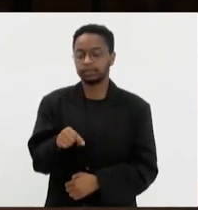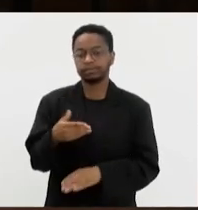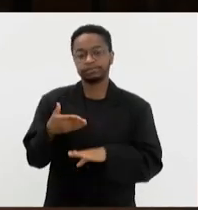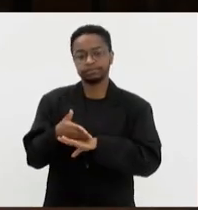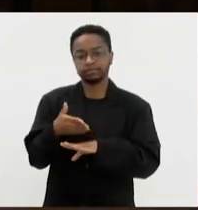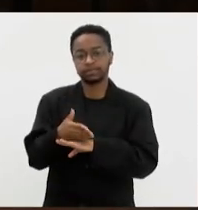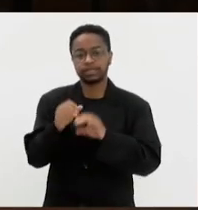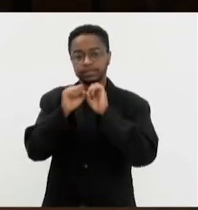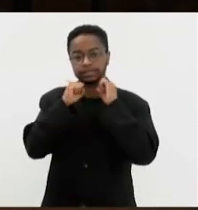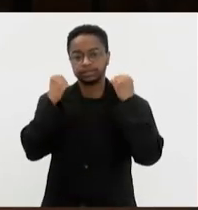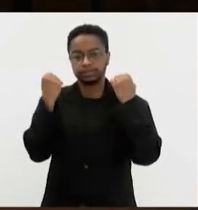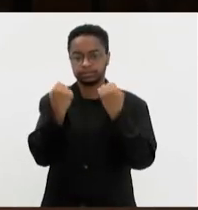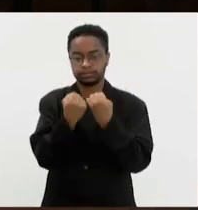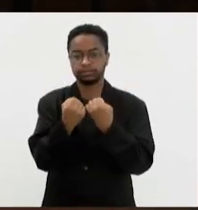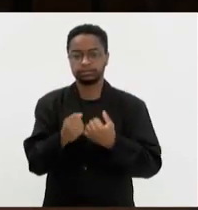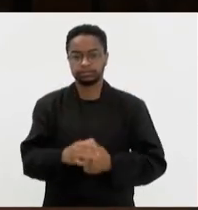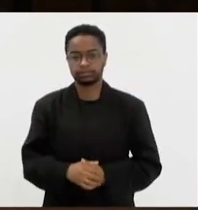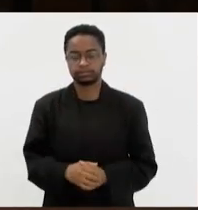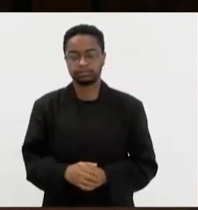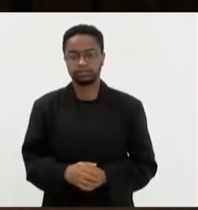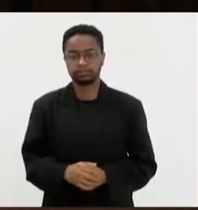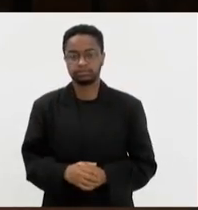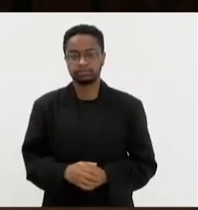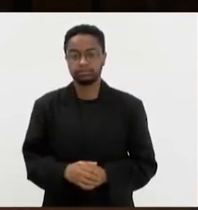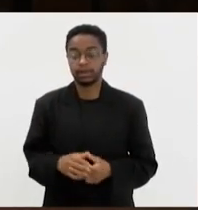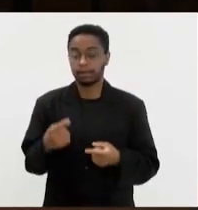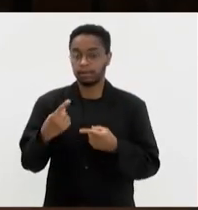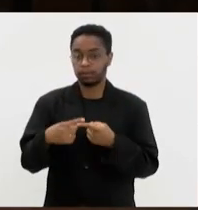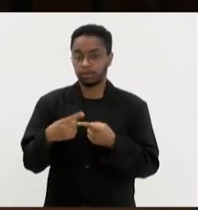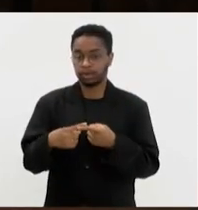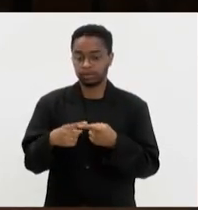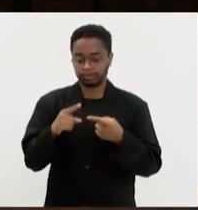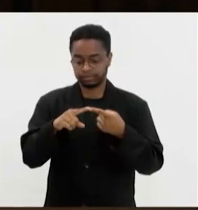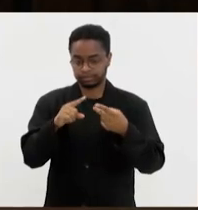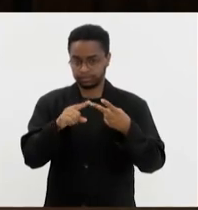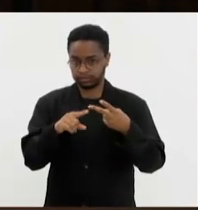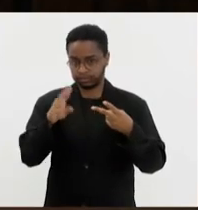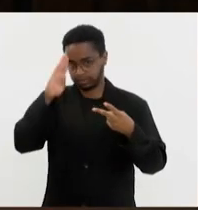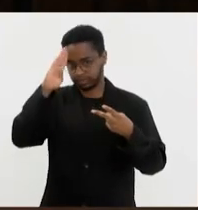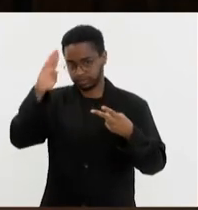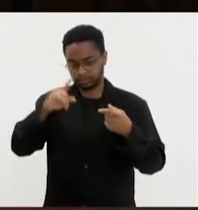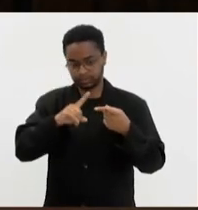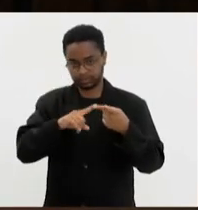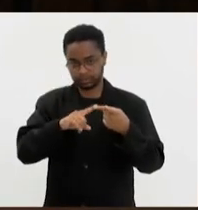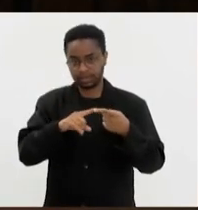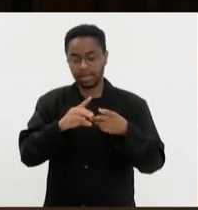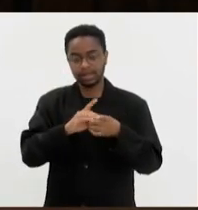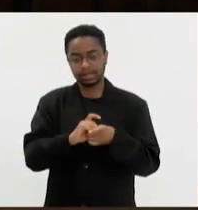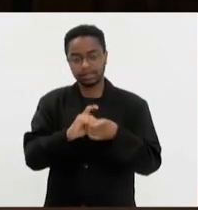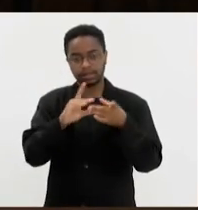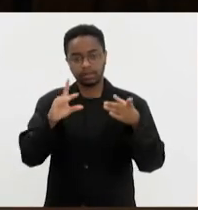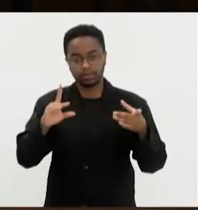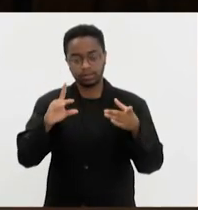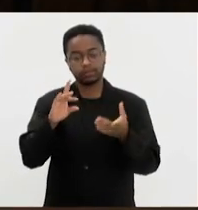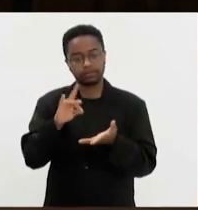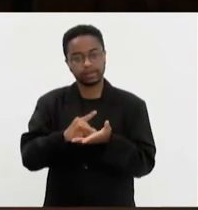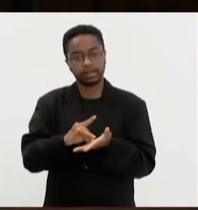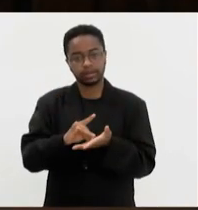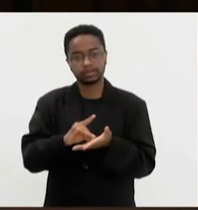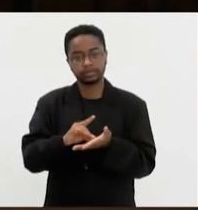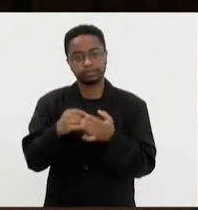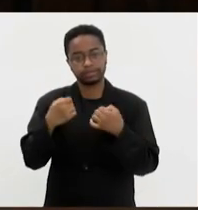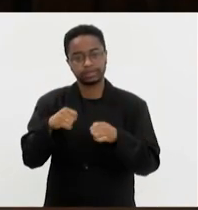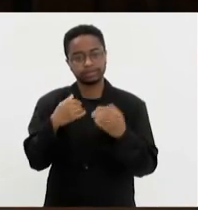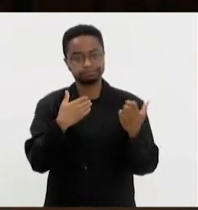seminário eh porque por dois motivos básicos primeiro porque a democracia ela é essencialmente